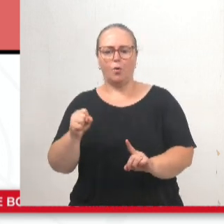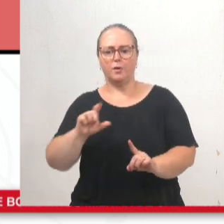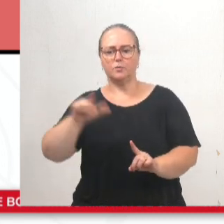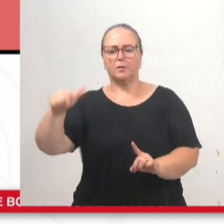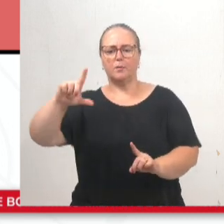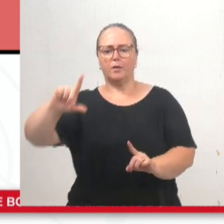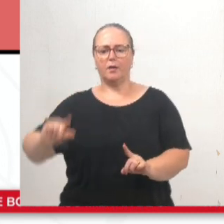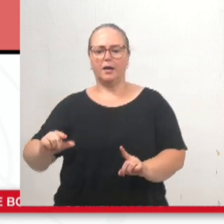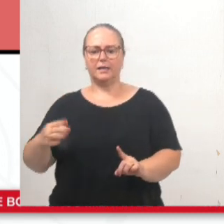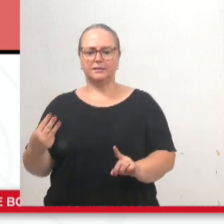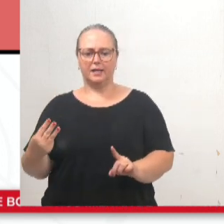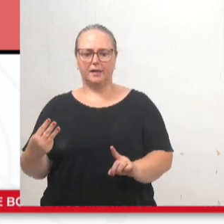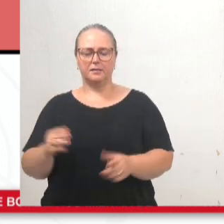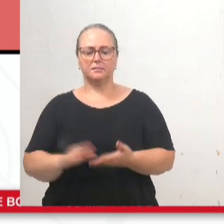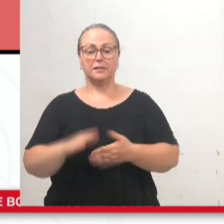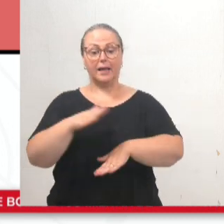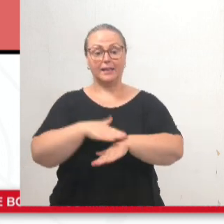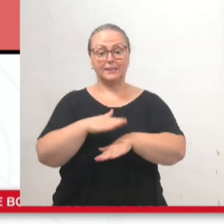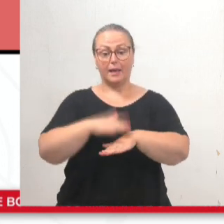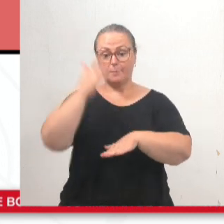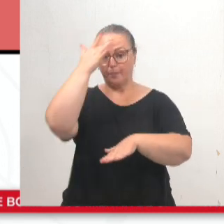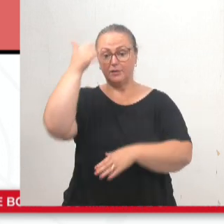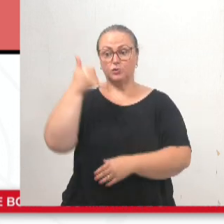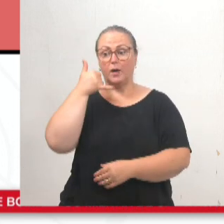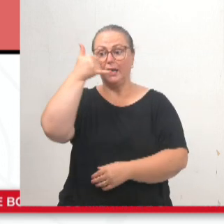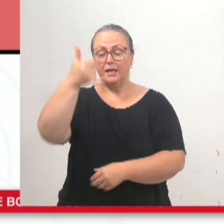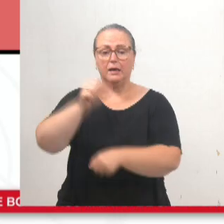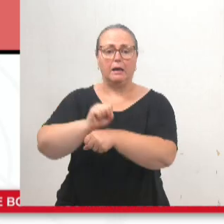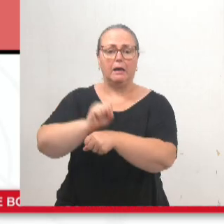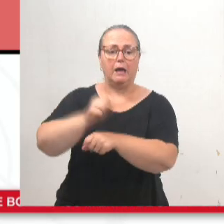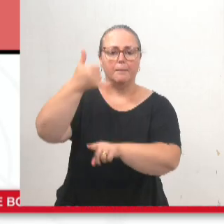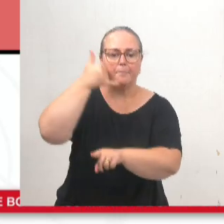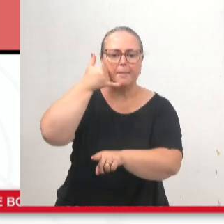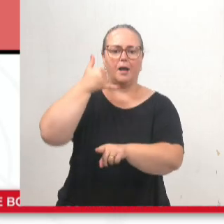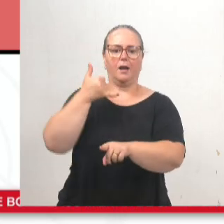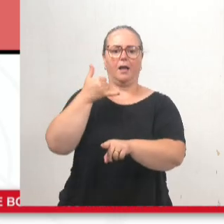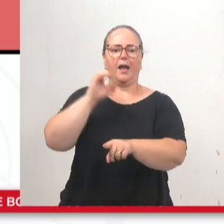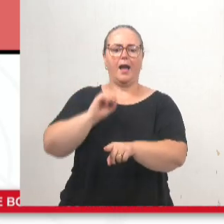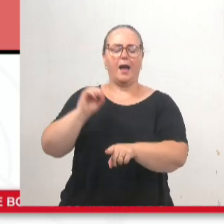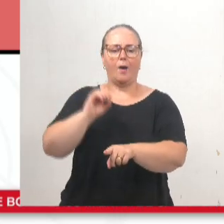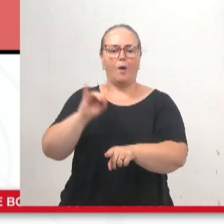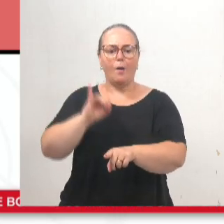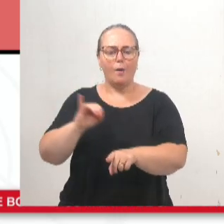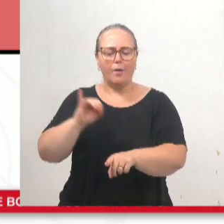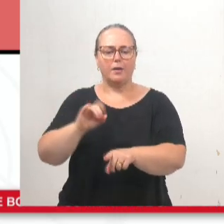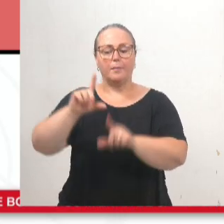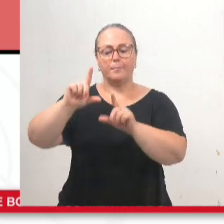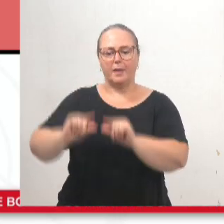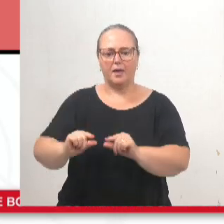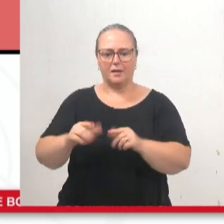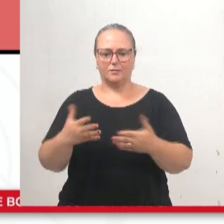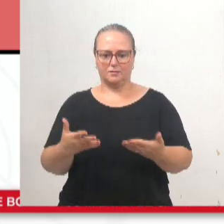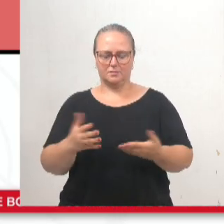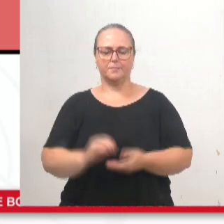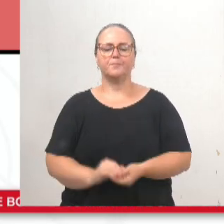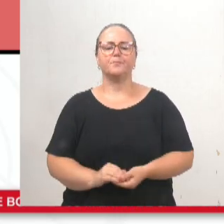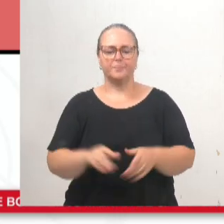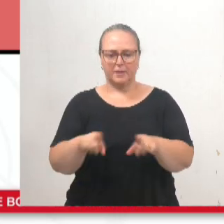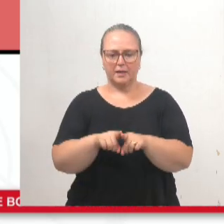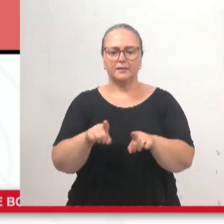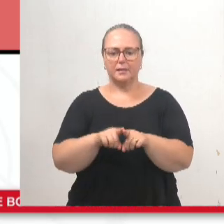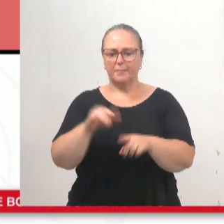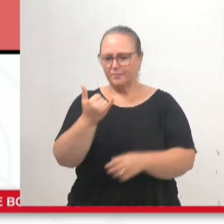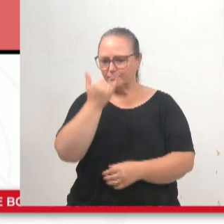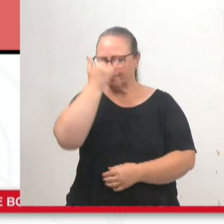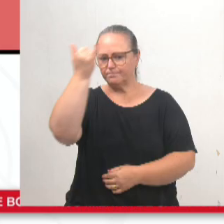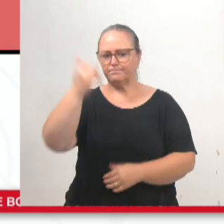espera médio de 10 segundos, 11 segundos e, por último, ano passado, 7 segundos. E o número de ocorrências, mesmo assim,